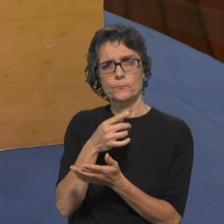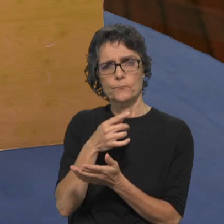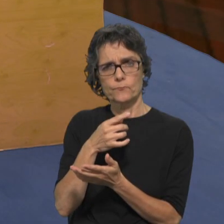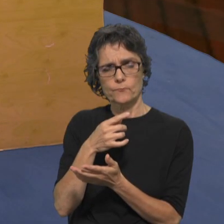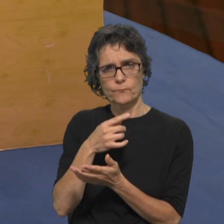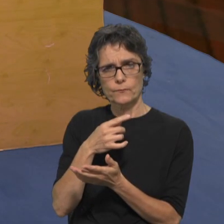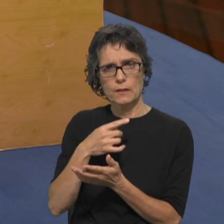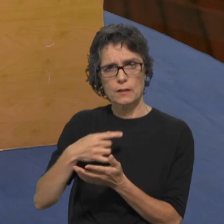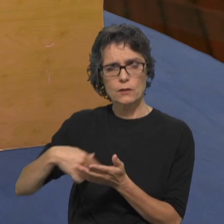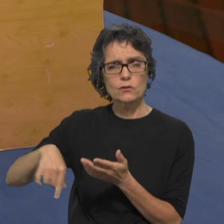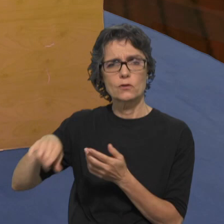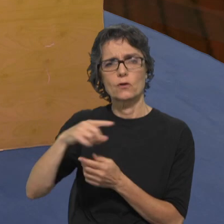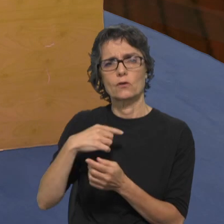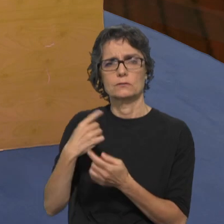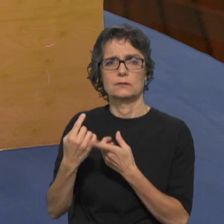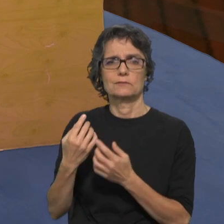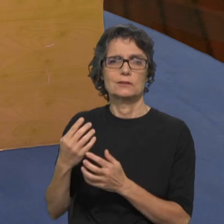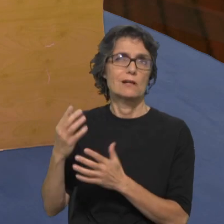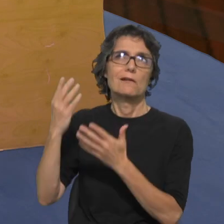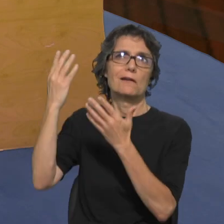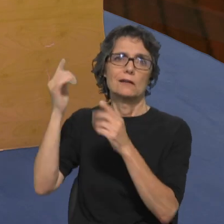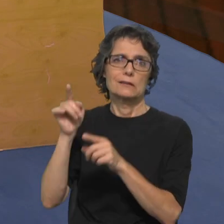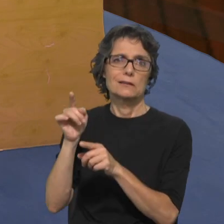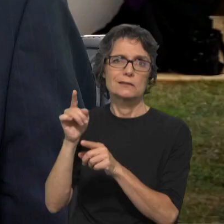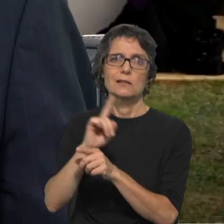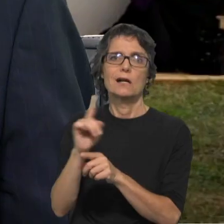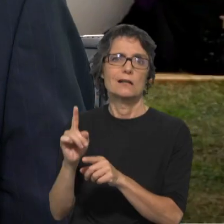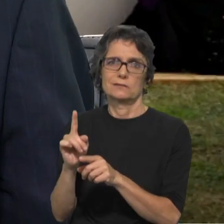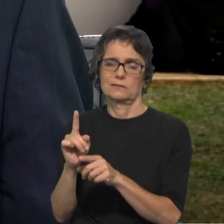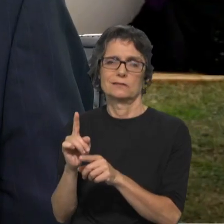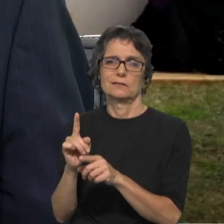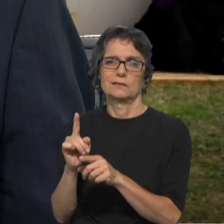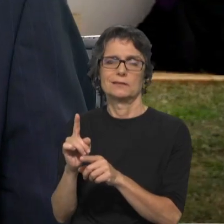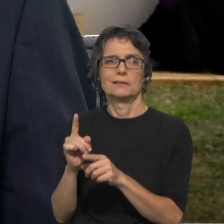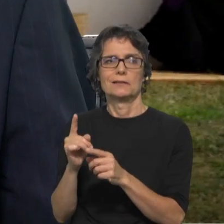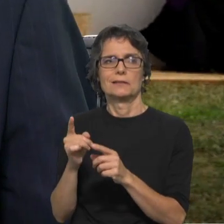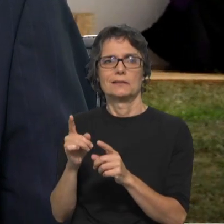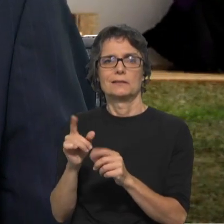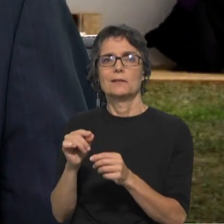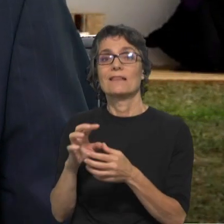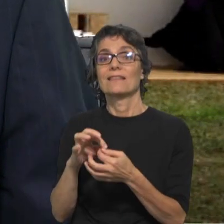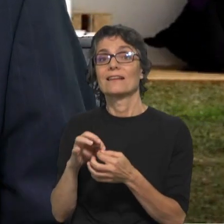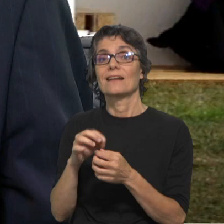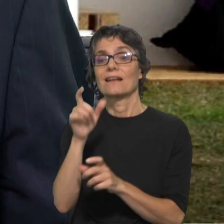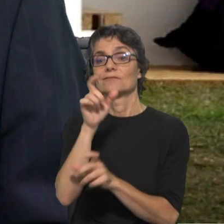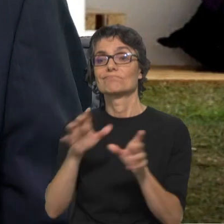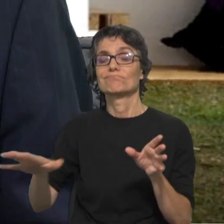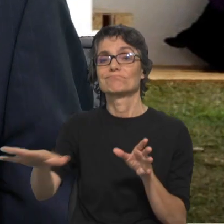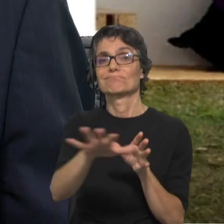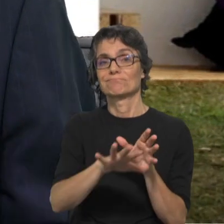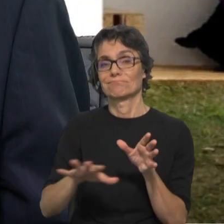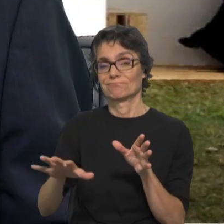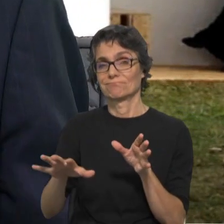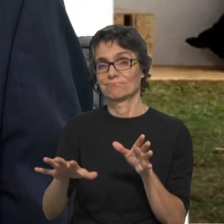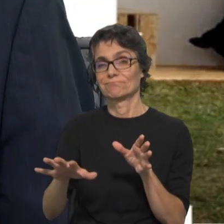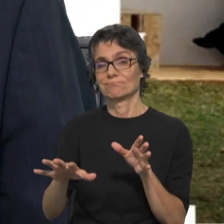vezes louvamos, tem a ver mais com o facto da dimensão da nossa população tornar quase